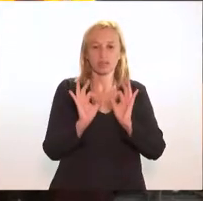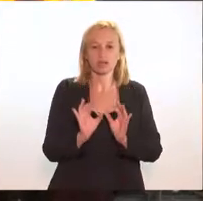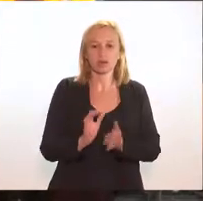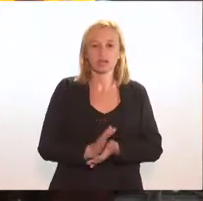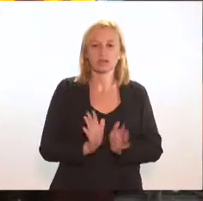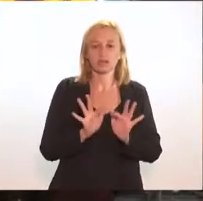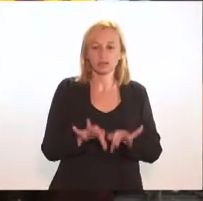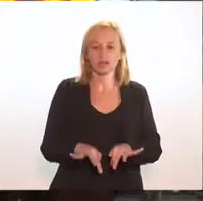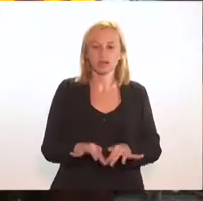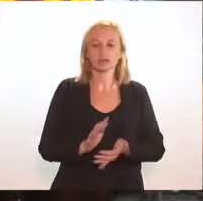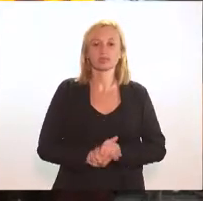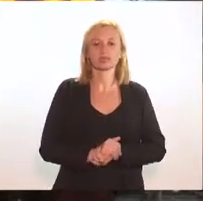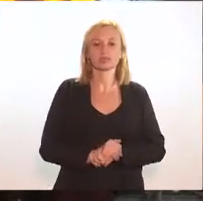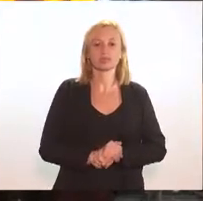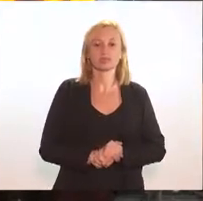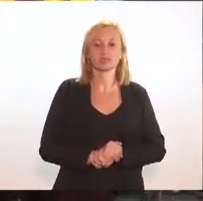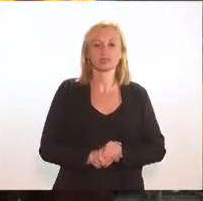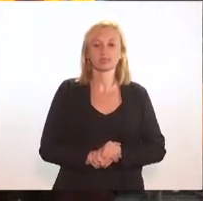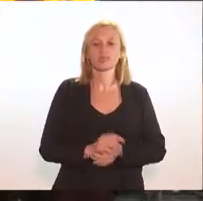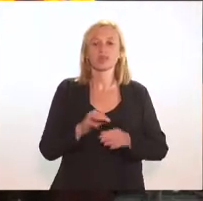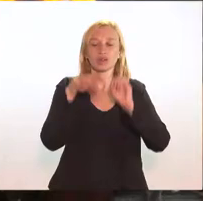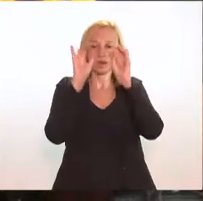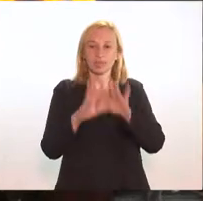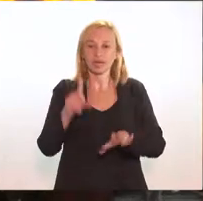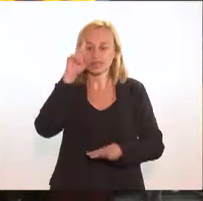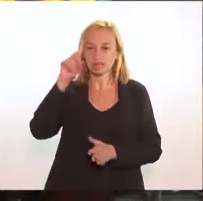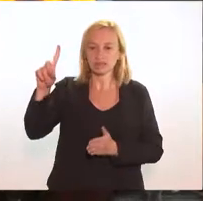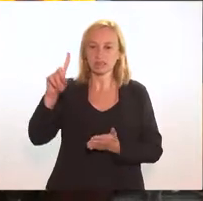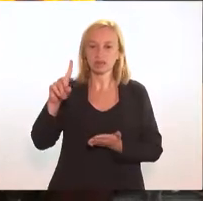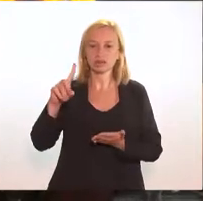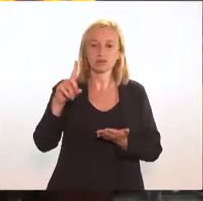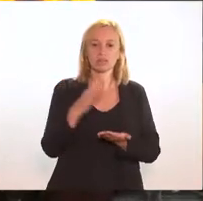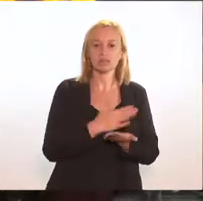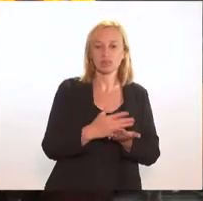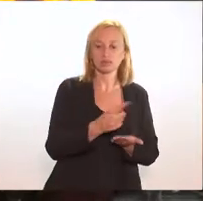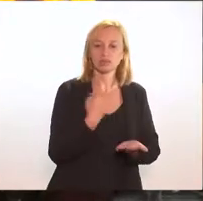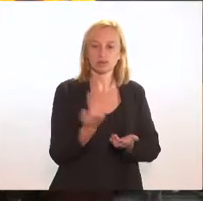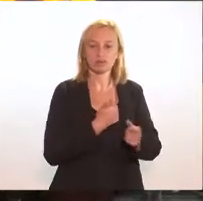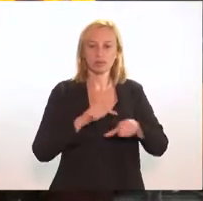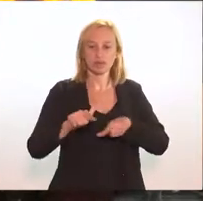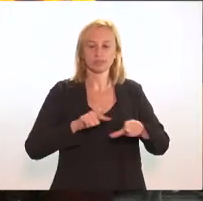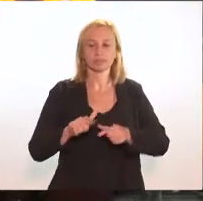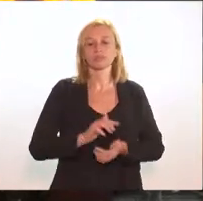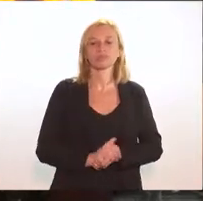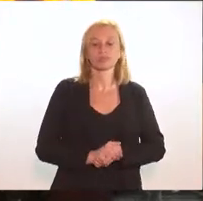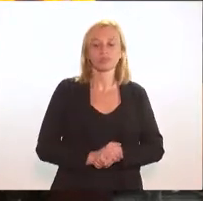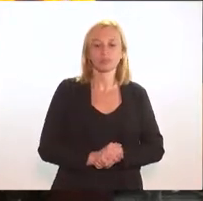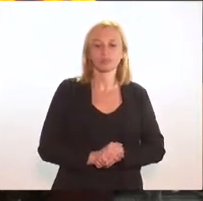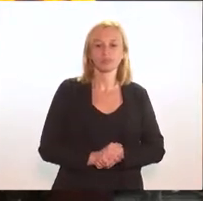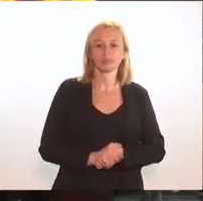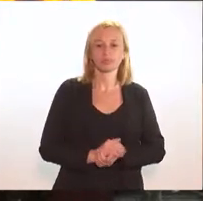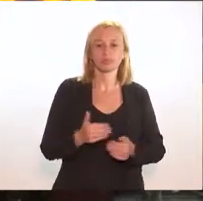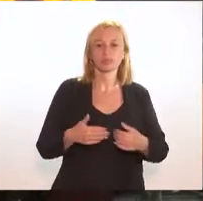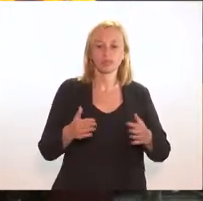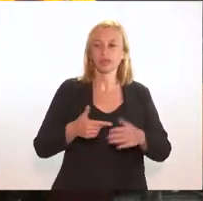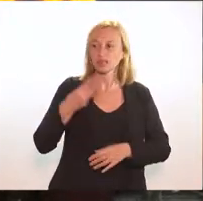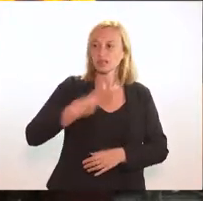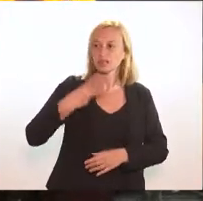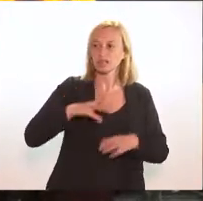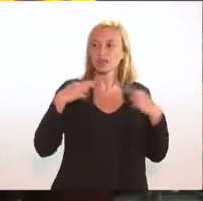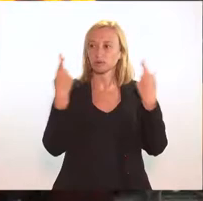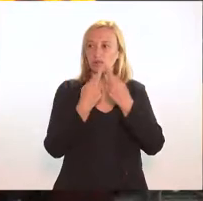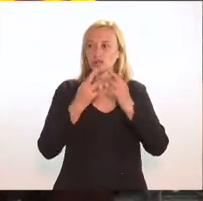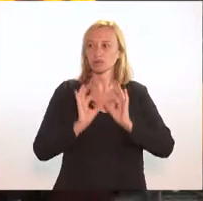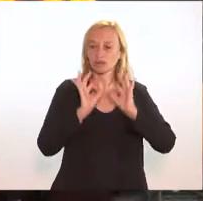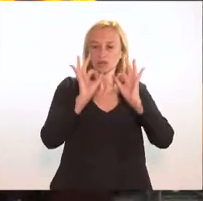está encerrada. Havendo número legal sobre a proteção de Deus, iniciamos os nossos trabalhos. Está aberta a terceira sessão